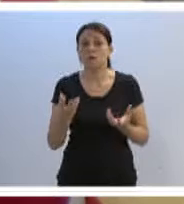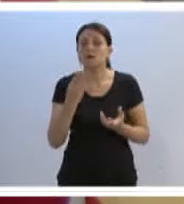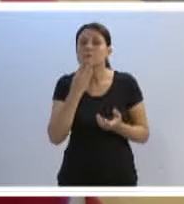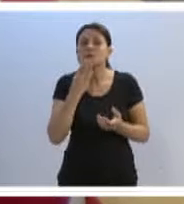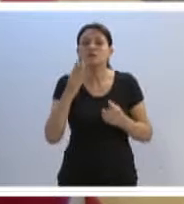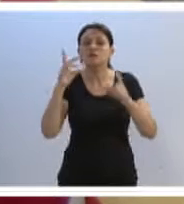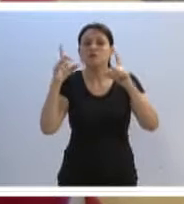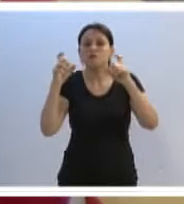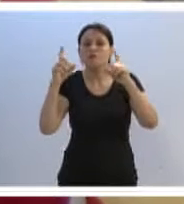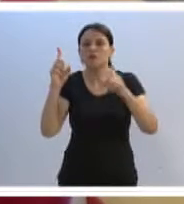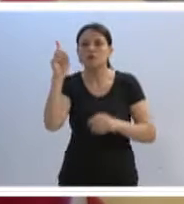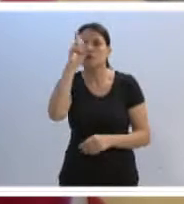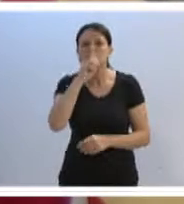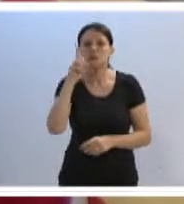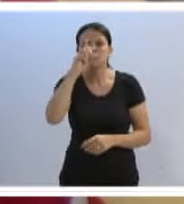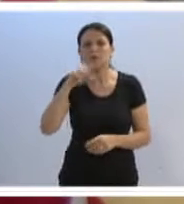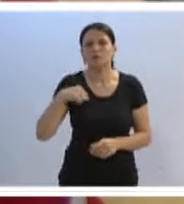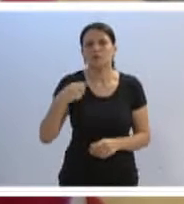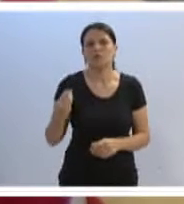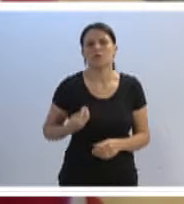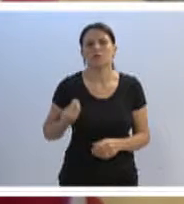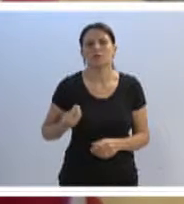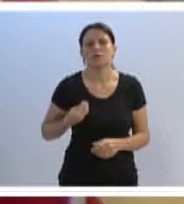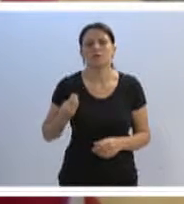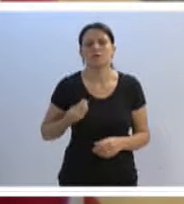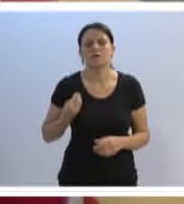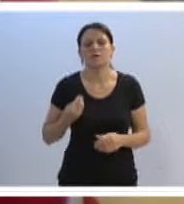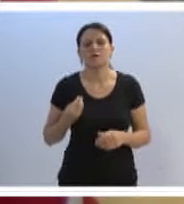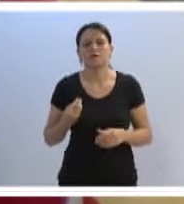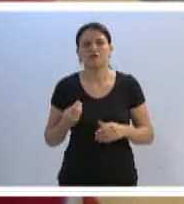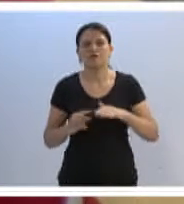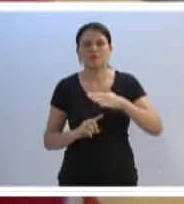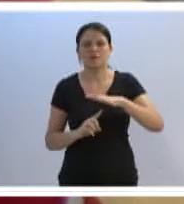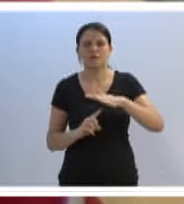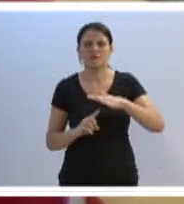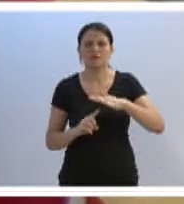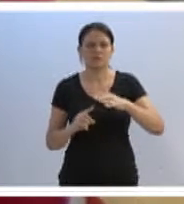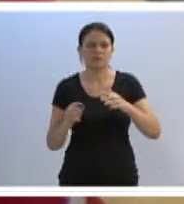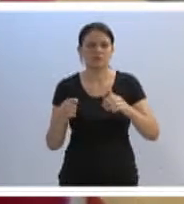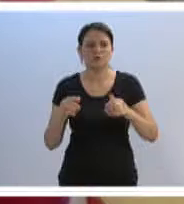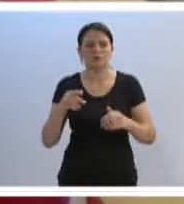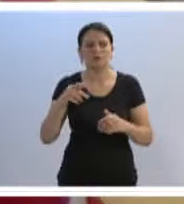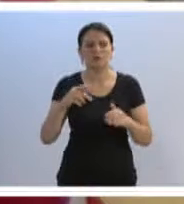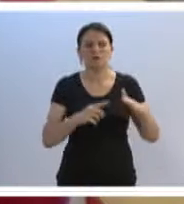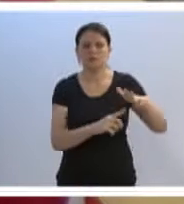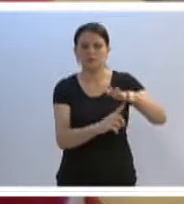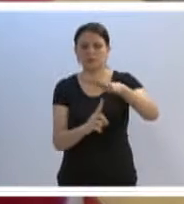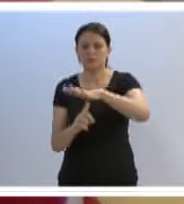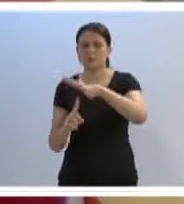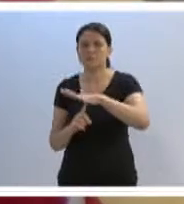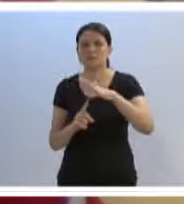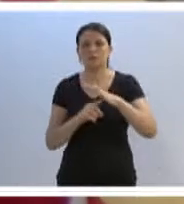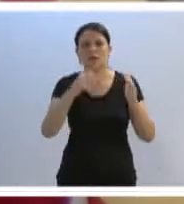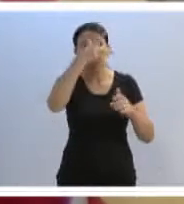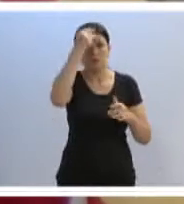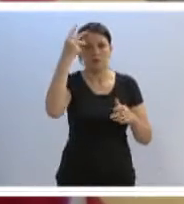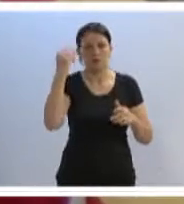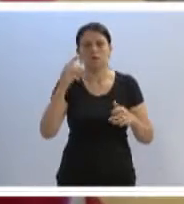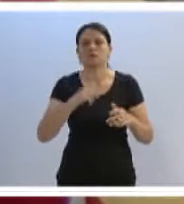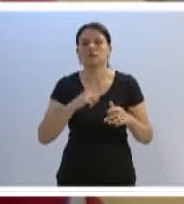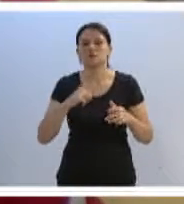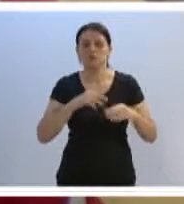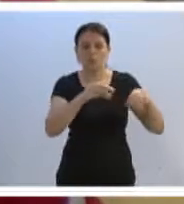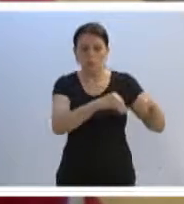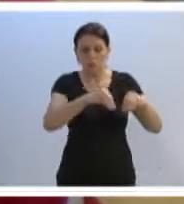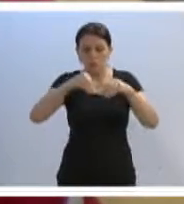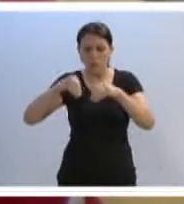foto. Nesse domingo, eu estive presente na feirinha da Servidão, do lado da prefeitura, que, inclusive, nós tivemos uma modificação na